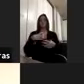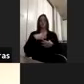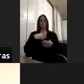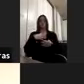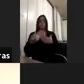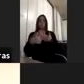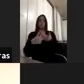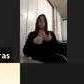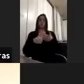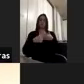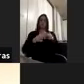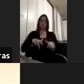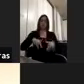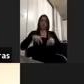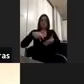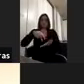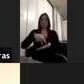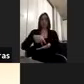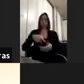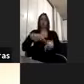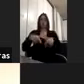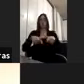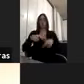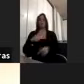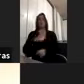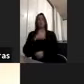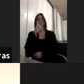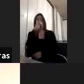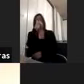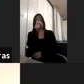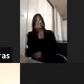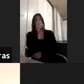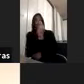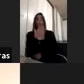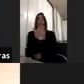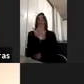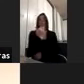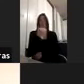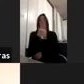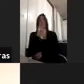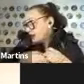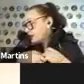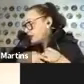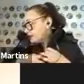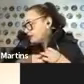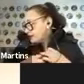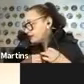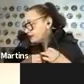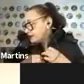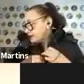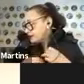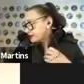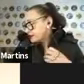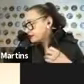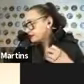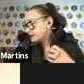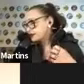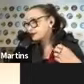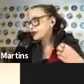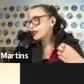começou a ter dificuldade com refeição na fábrica, a gente começou a ter dificuldade com transporte, coisas